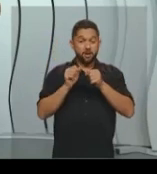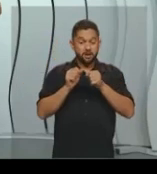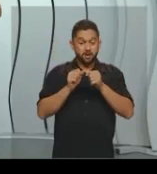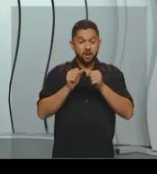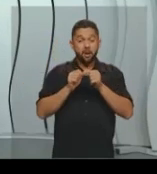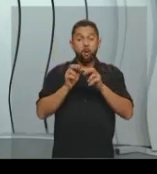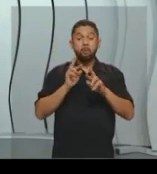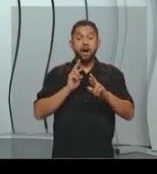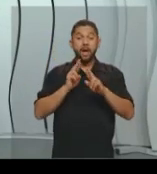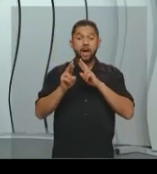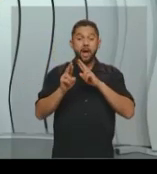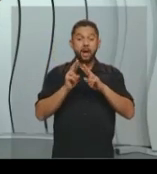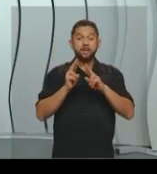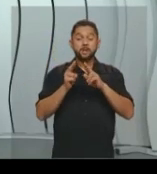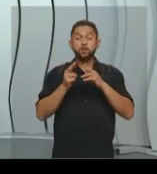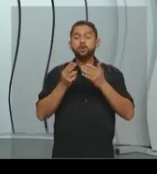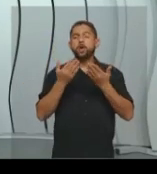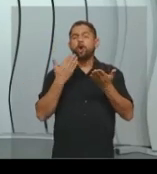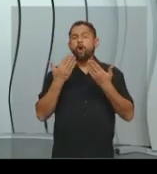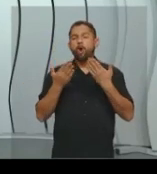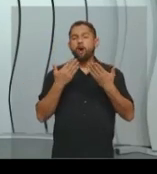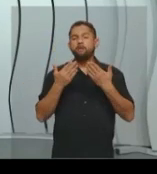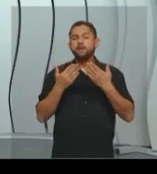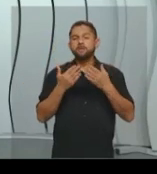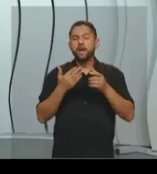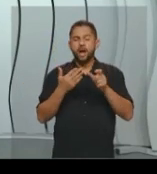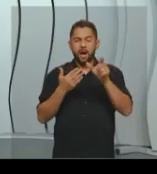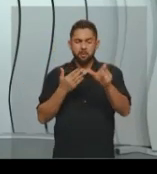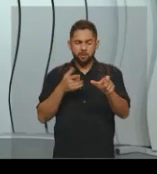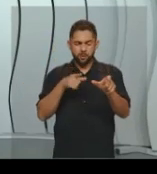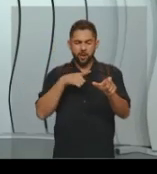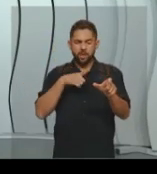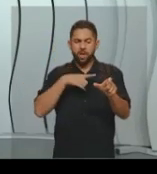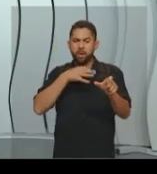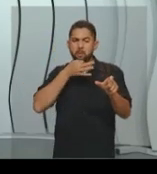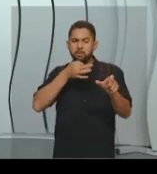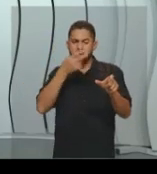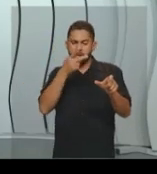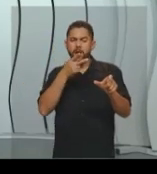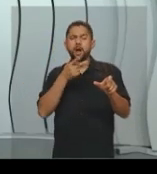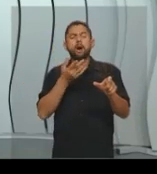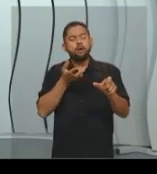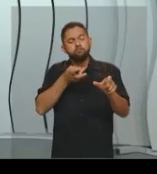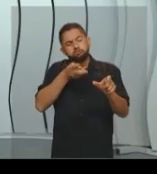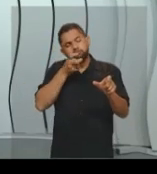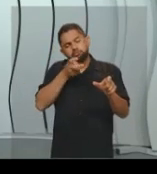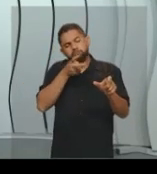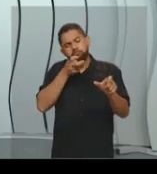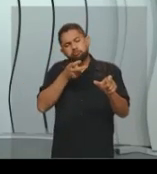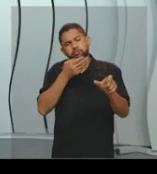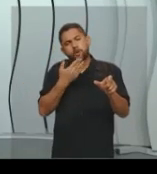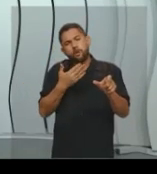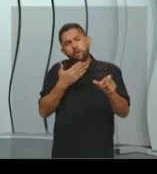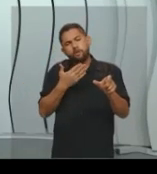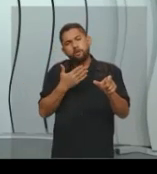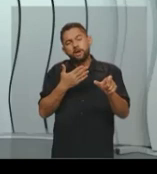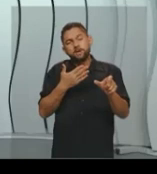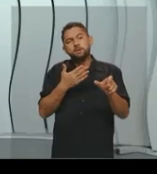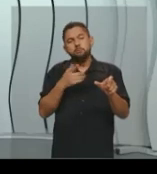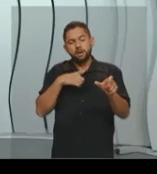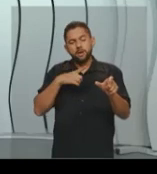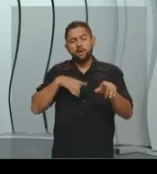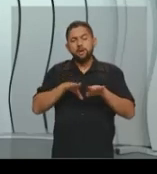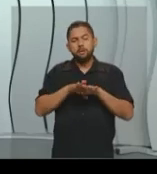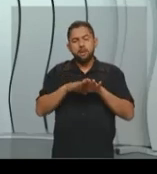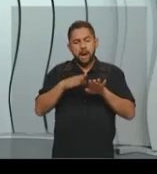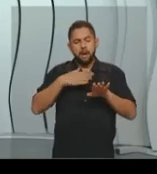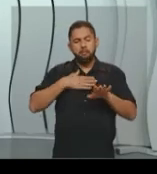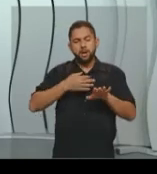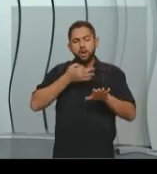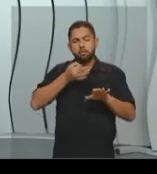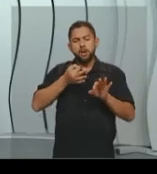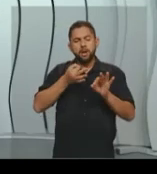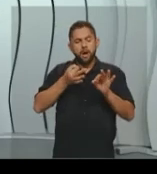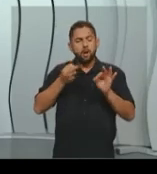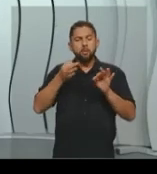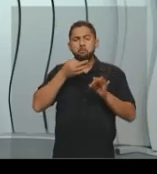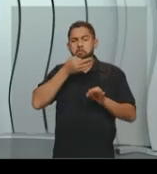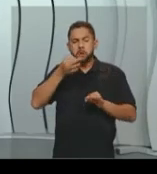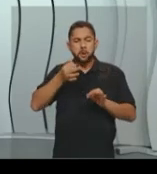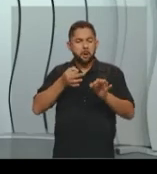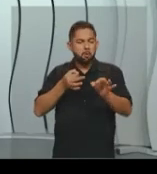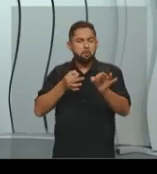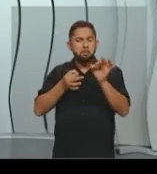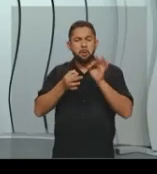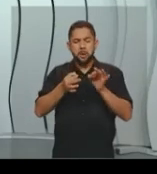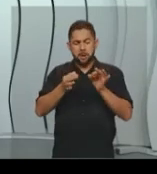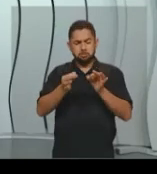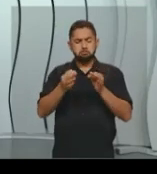com pessoas que estão em outra bolha, de outra tribo, e consiga, então, encontrar conceitos que sejam mais universais do que o